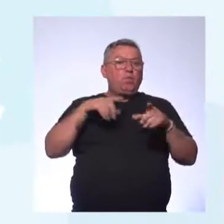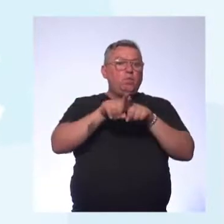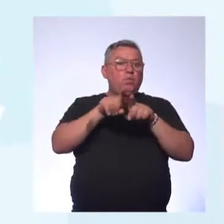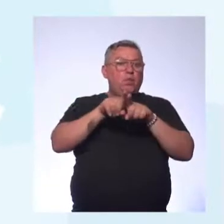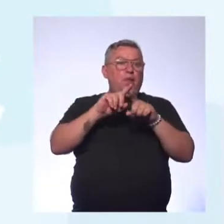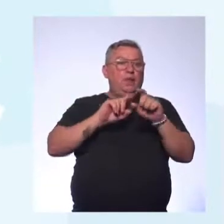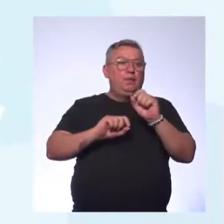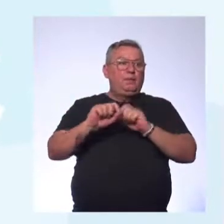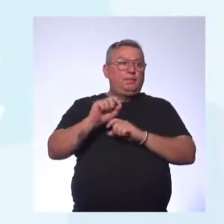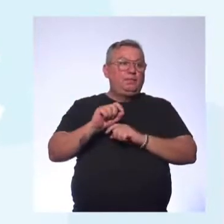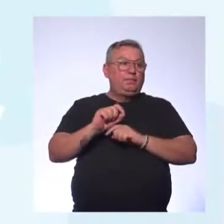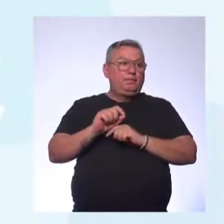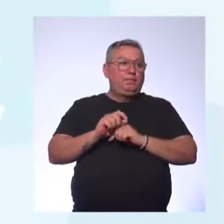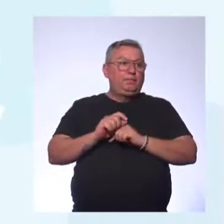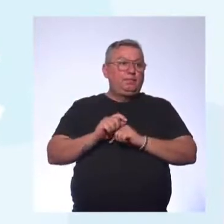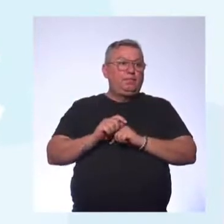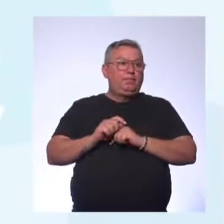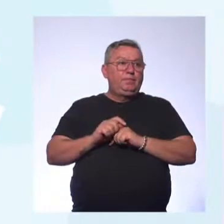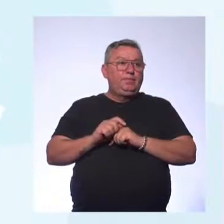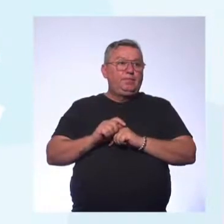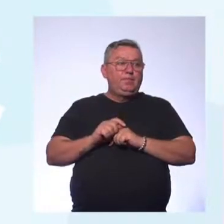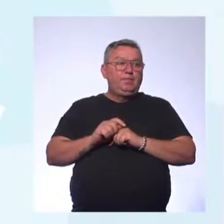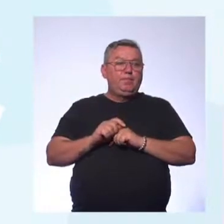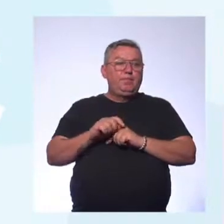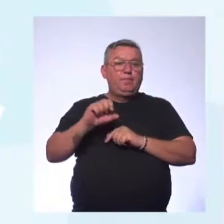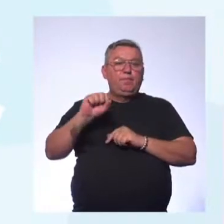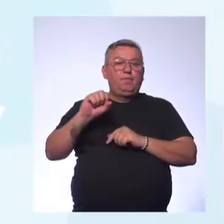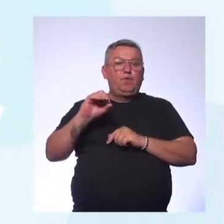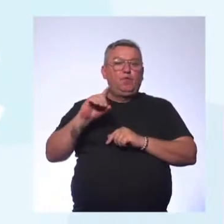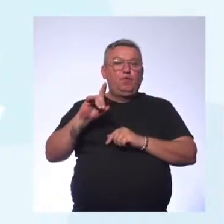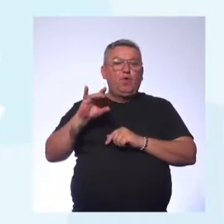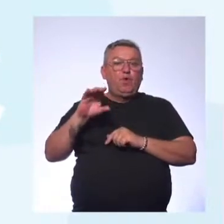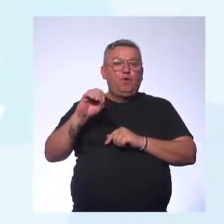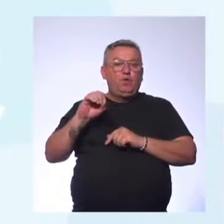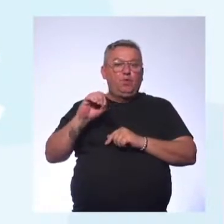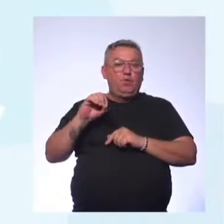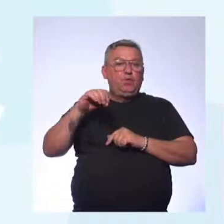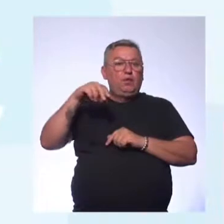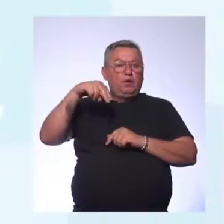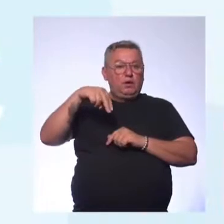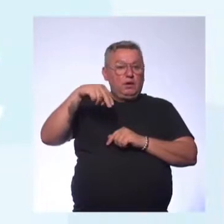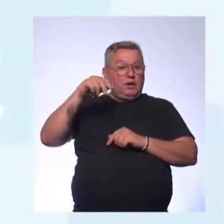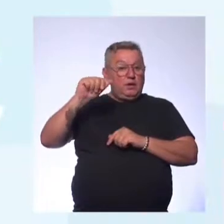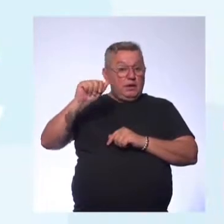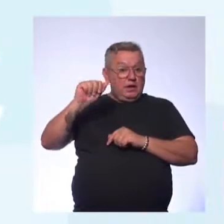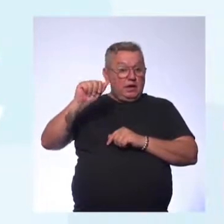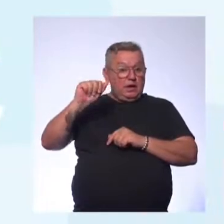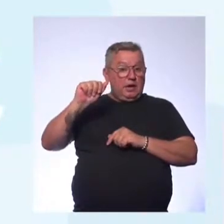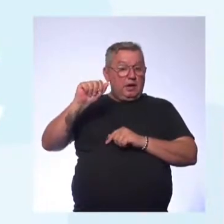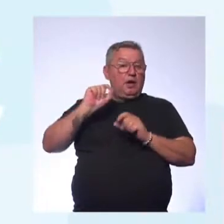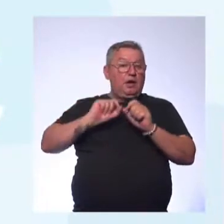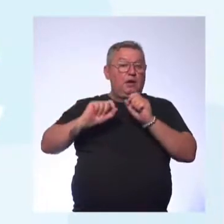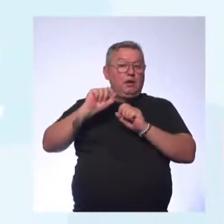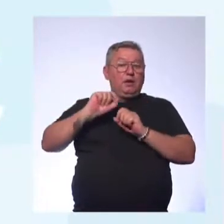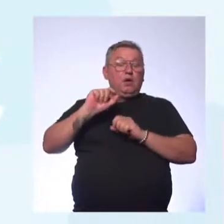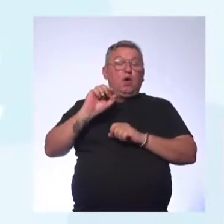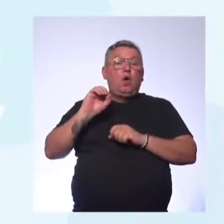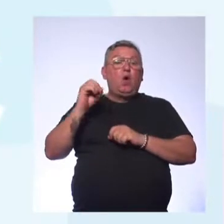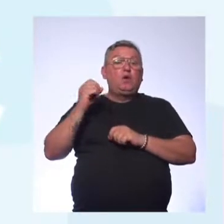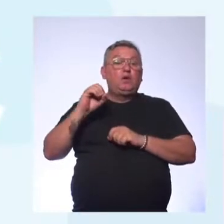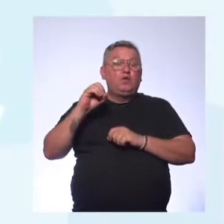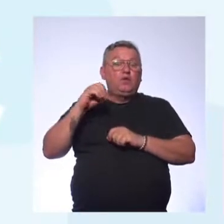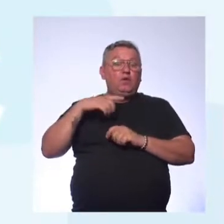então o o sódio que ele possui carga elétrica positiva no qual o oxigênio